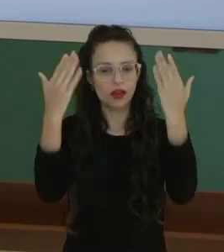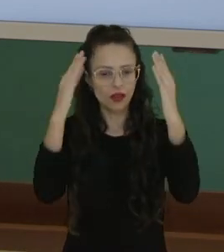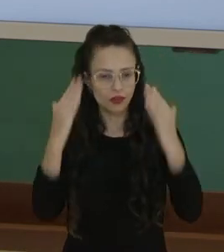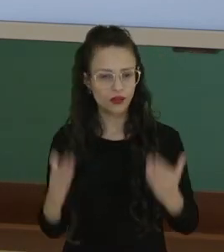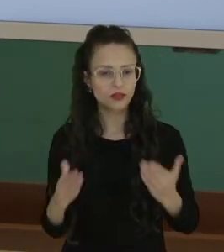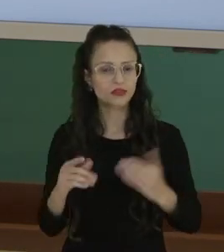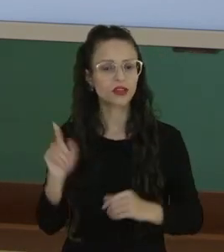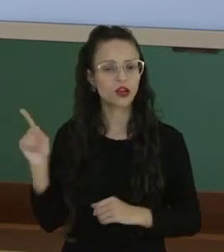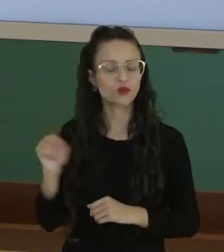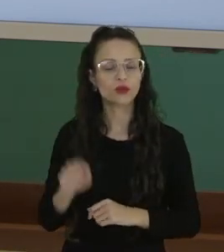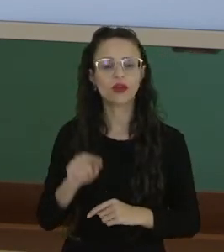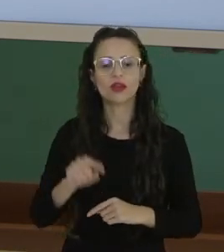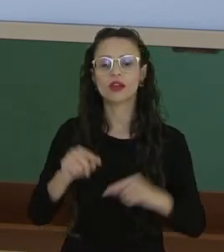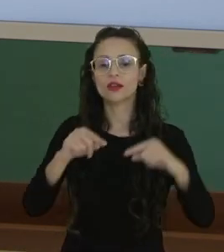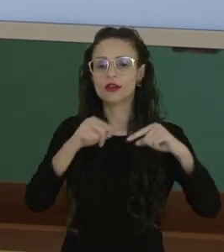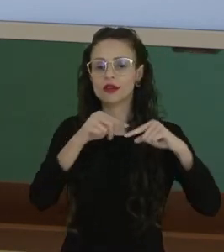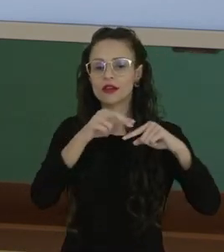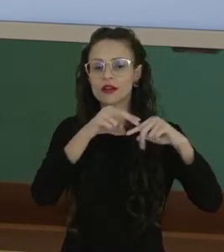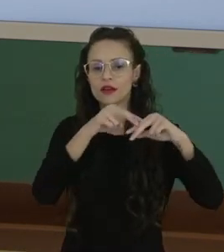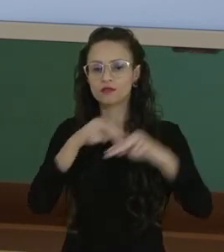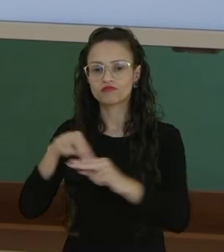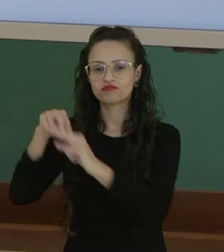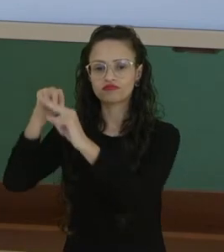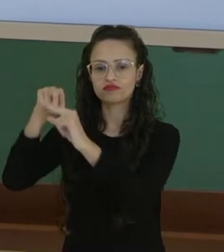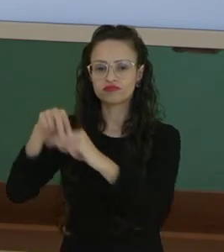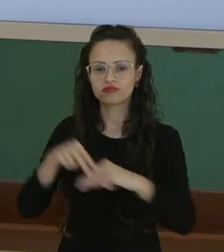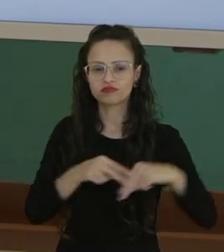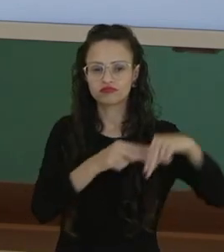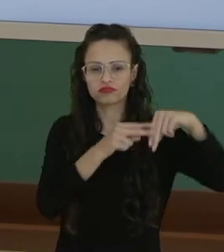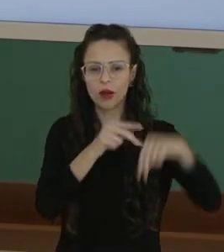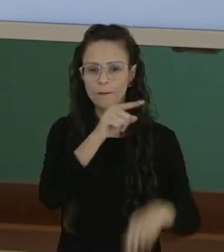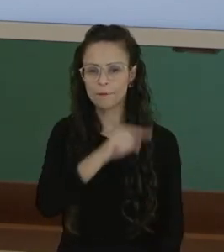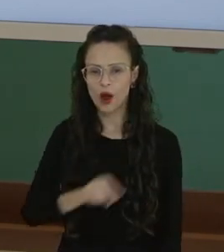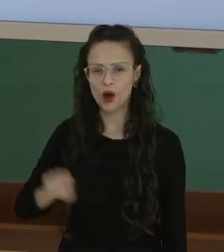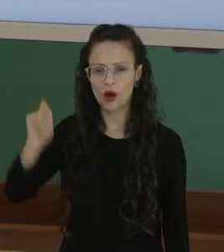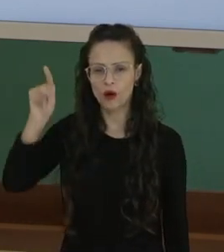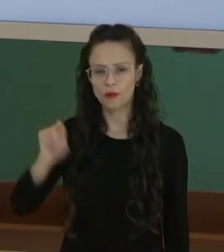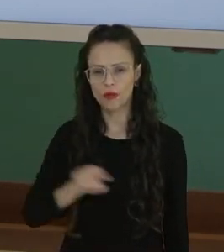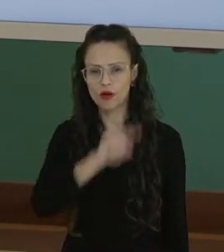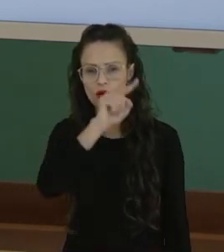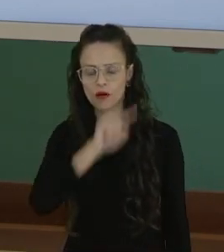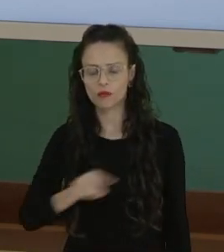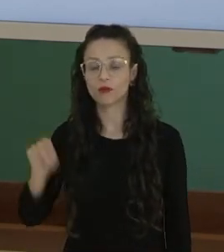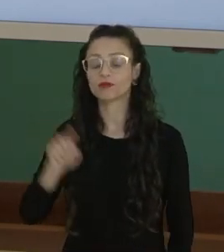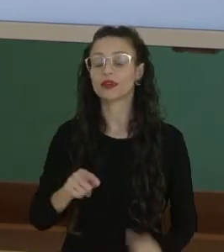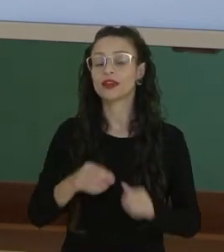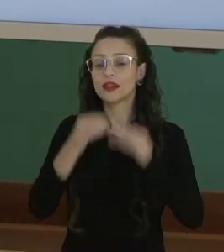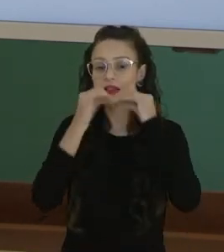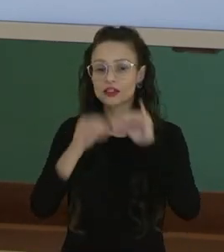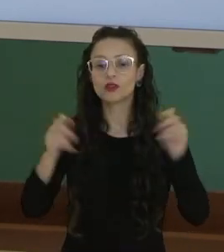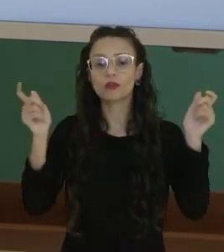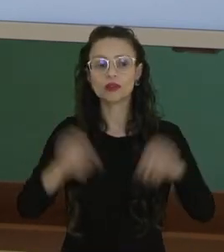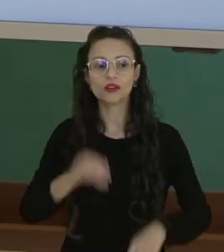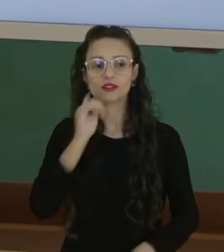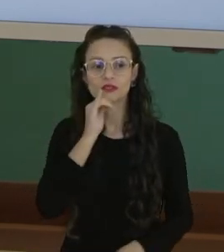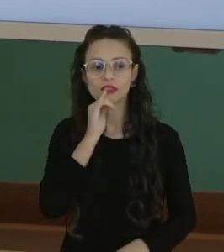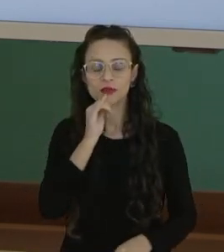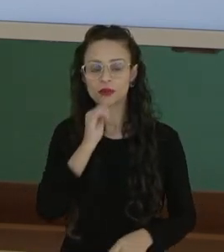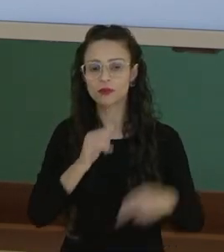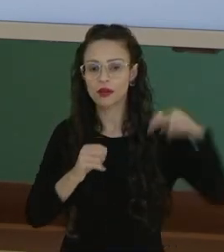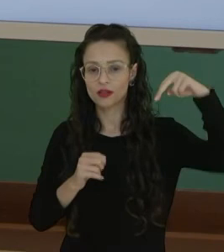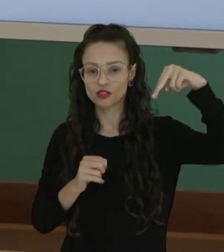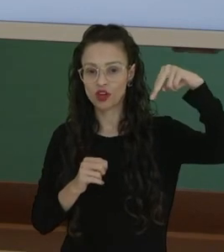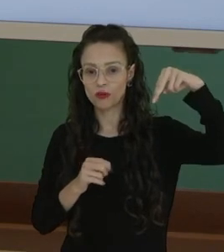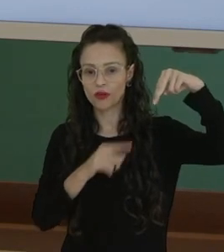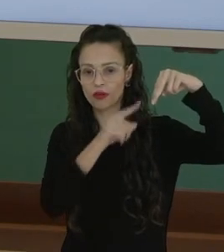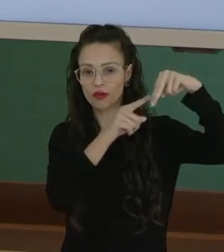transformação no deslocamento do skatista na rampa, certo? Então, o que seria essa energia potencial? Seria, por exemplo, quando o cara sobe na